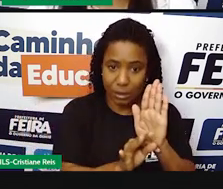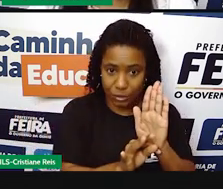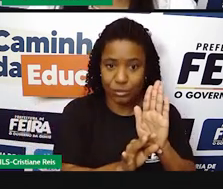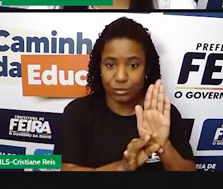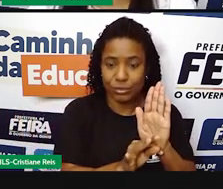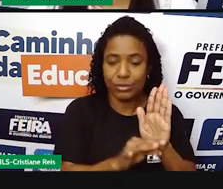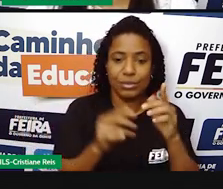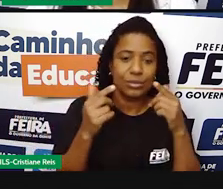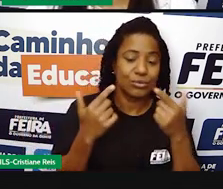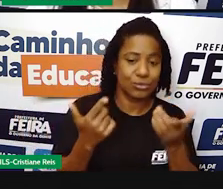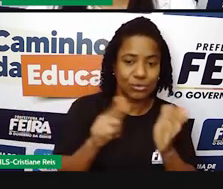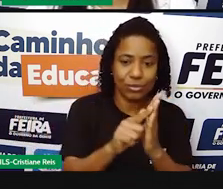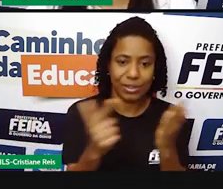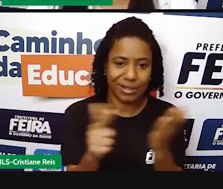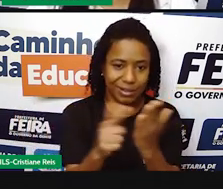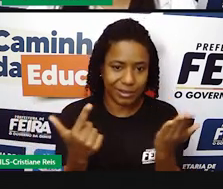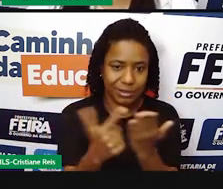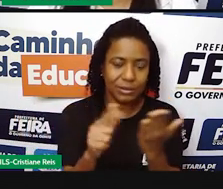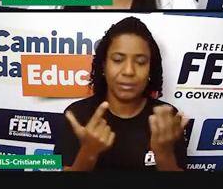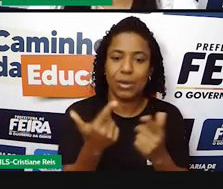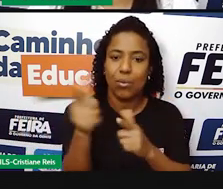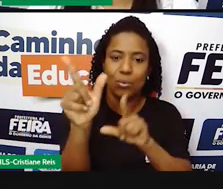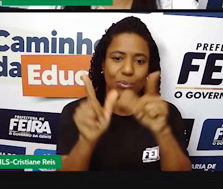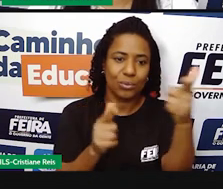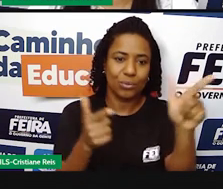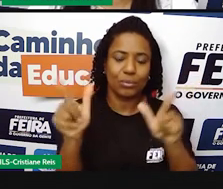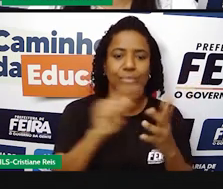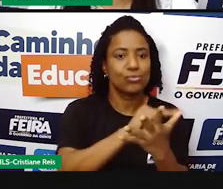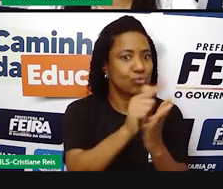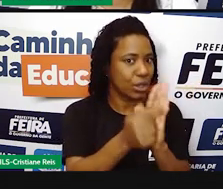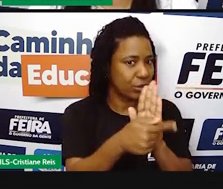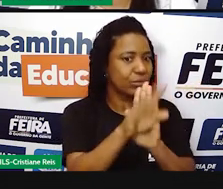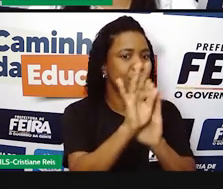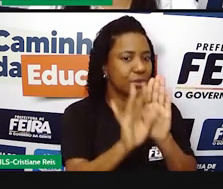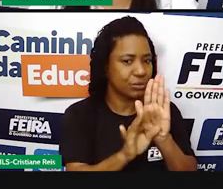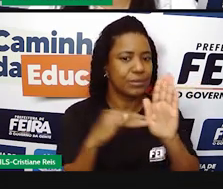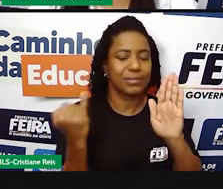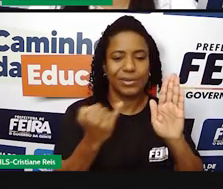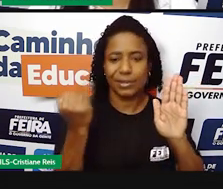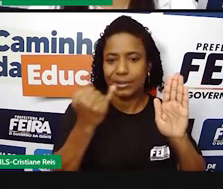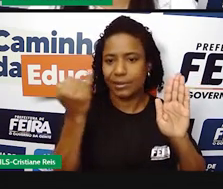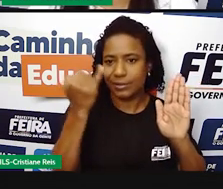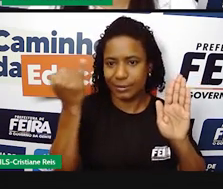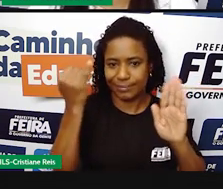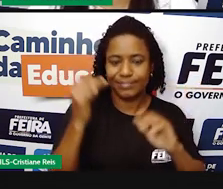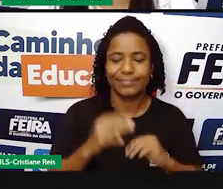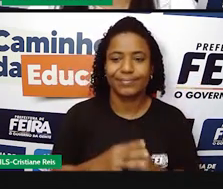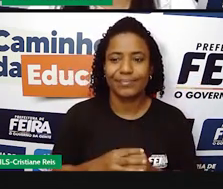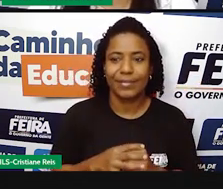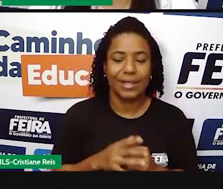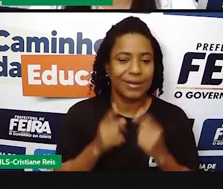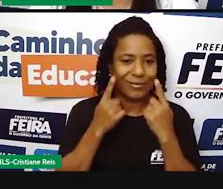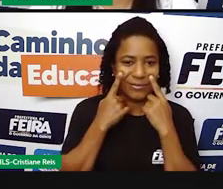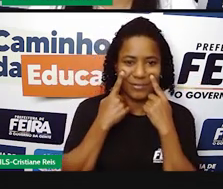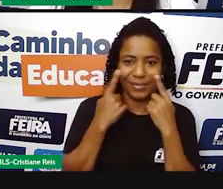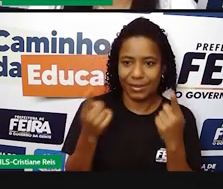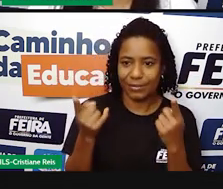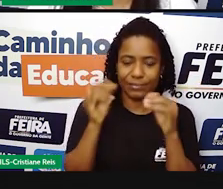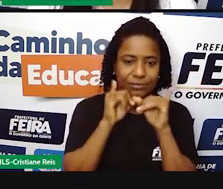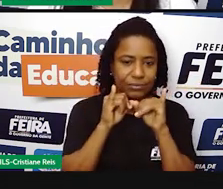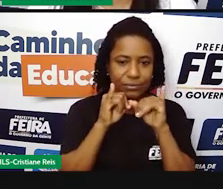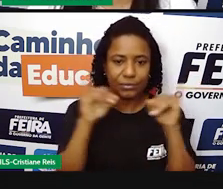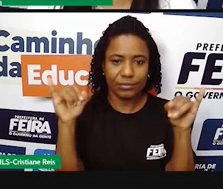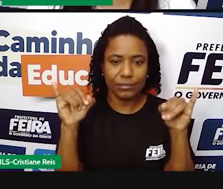textuais também. E aí, a Pró deu o exemplo aí da notícia, né? Que foi o gênero textual mostrado aí como um tipo de